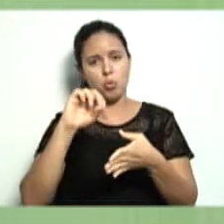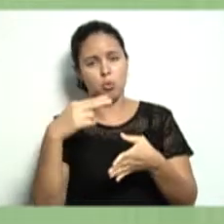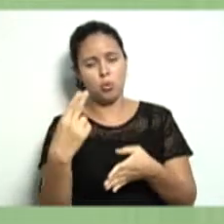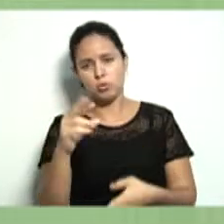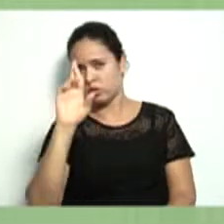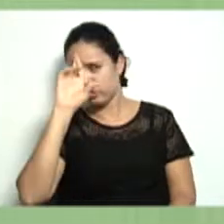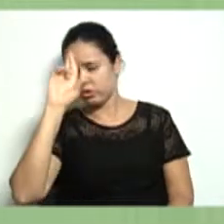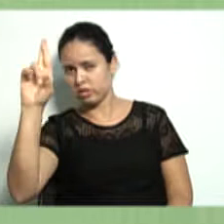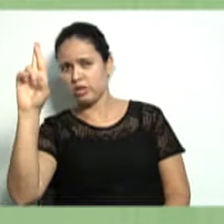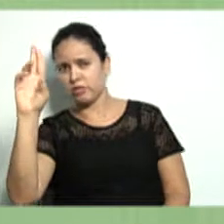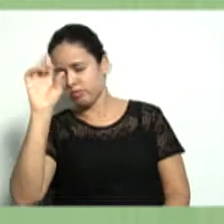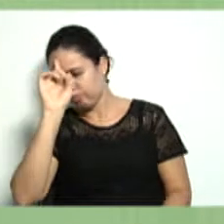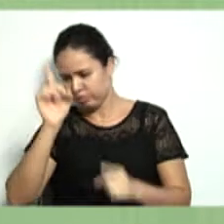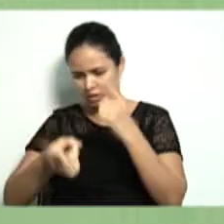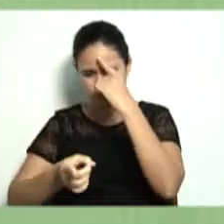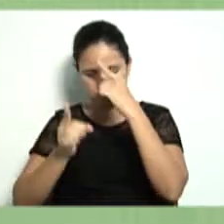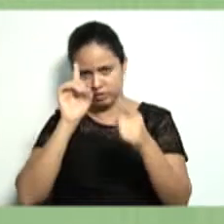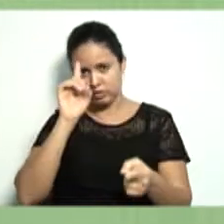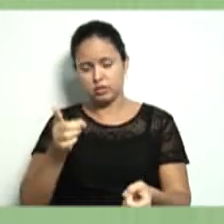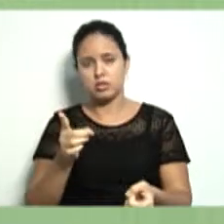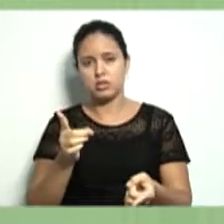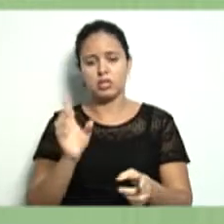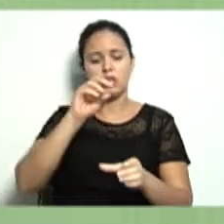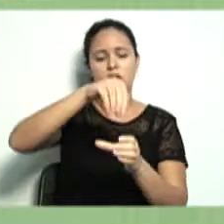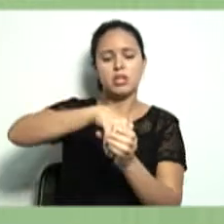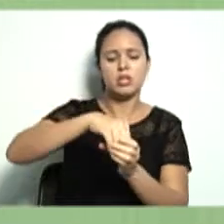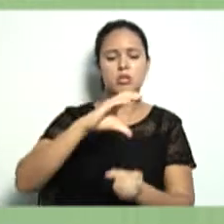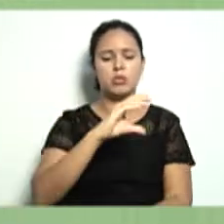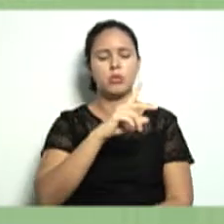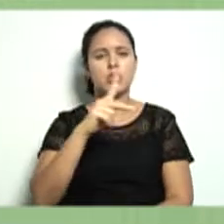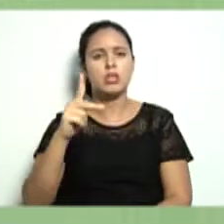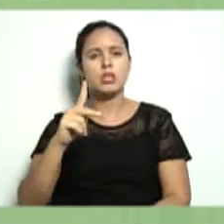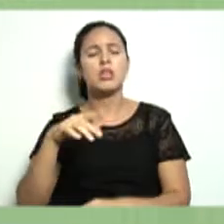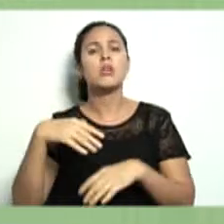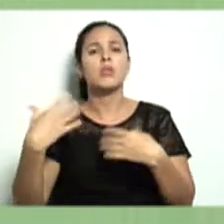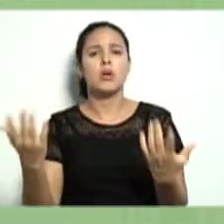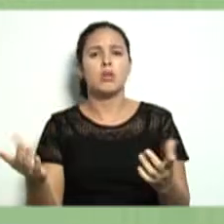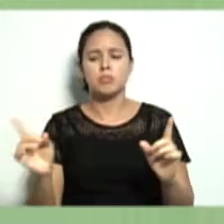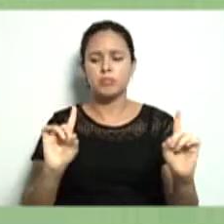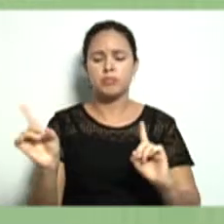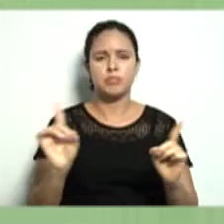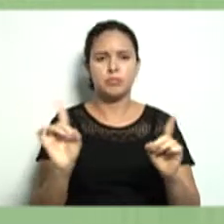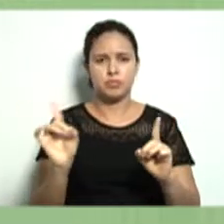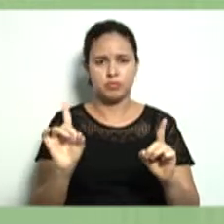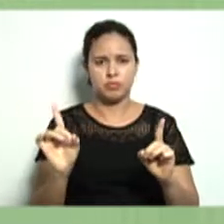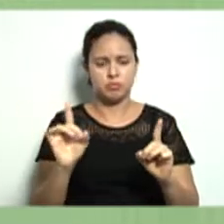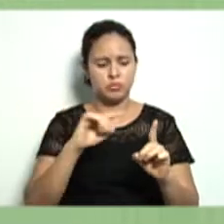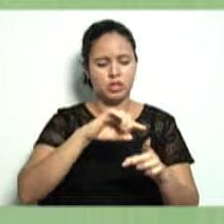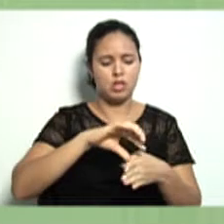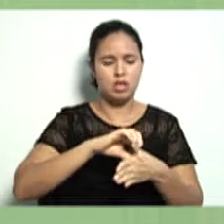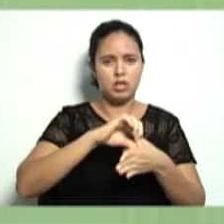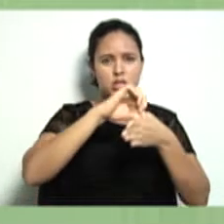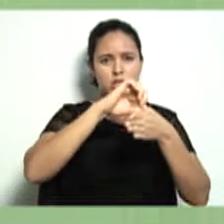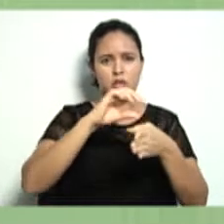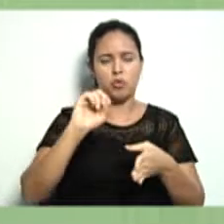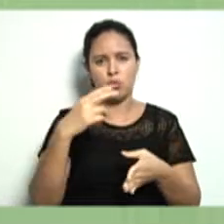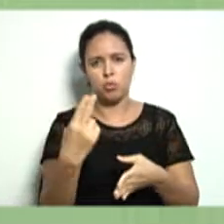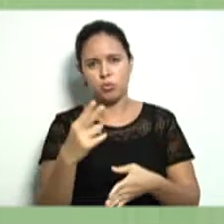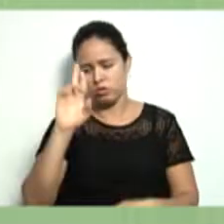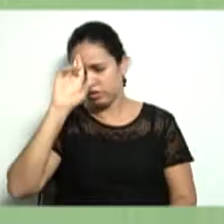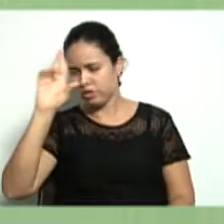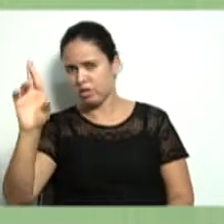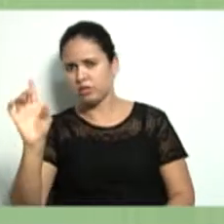uma cooperativa ou para qualquer outra situação que eu preciso gerir pessoas? E a gente pode olhar aqui